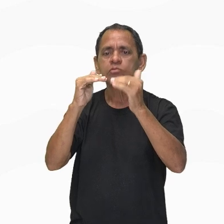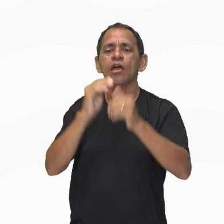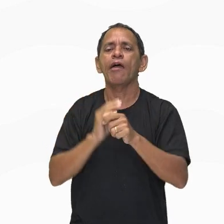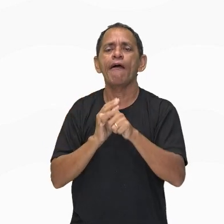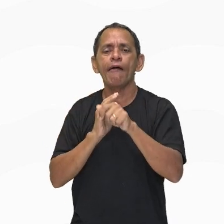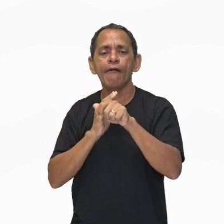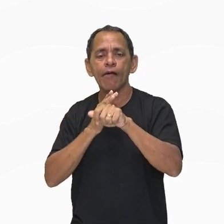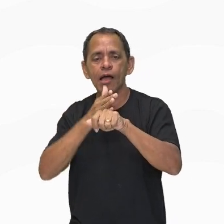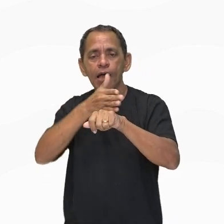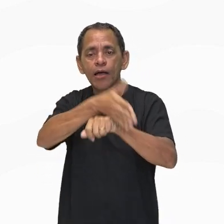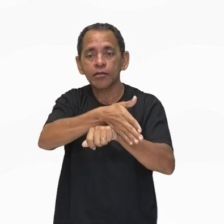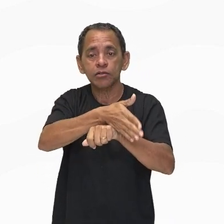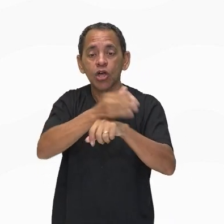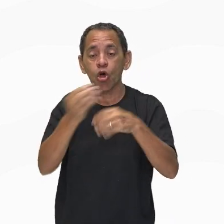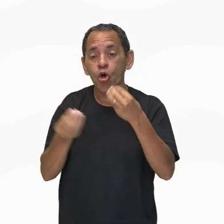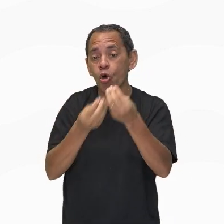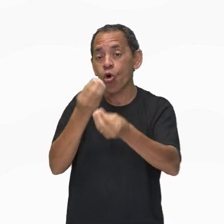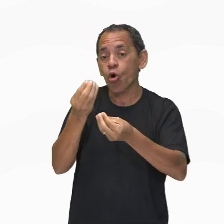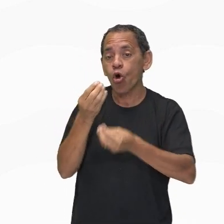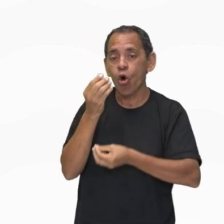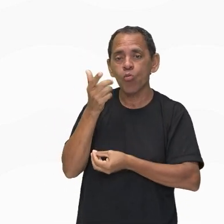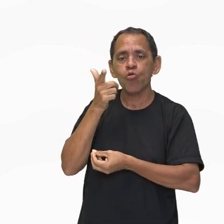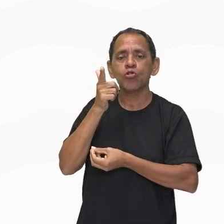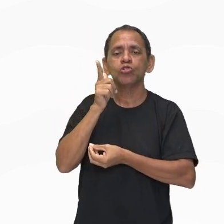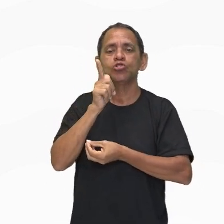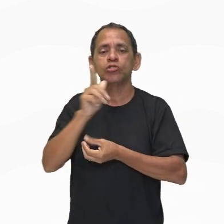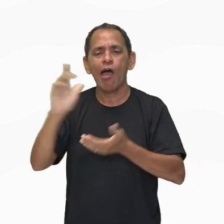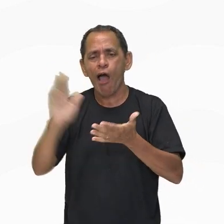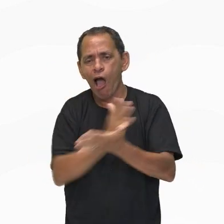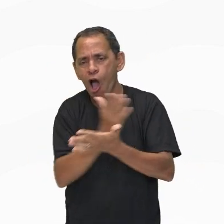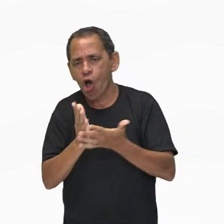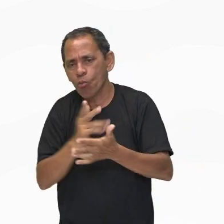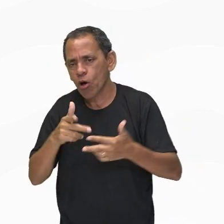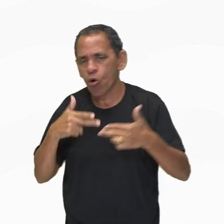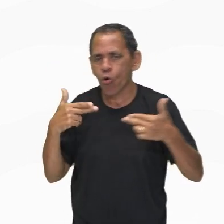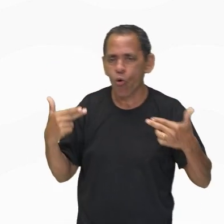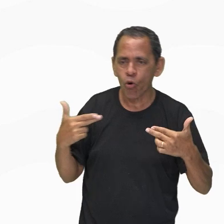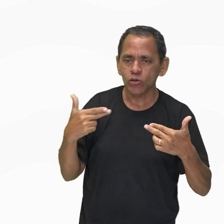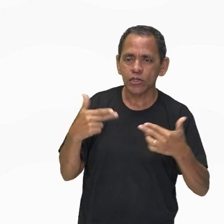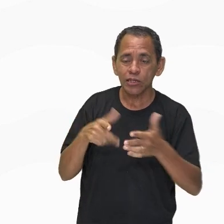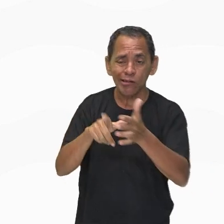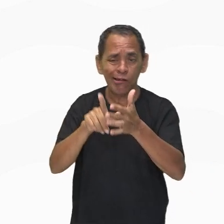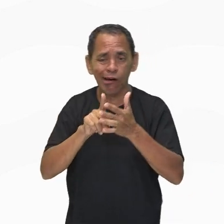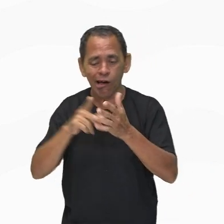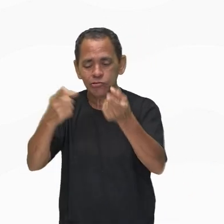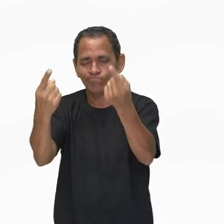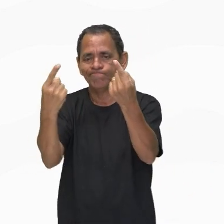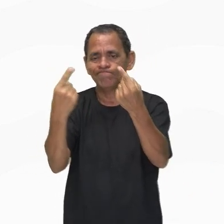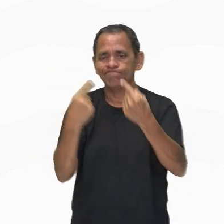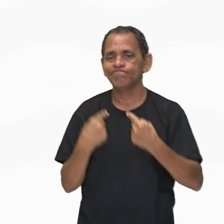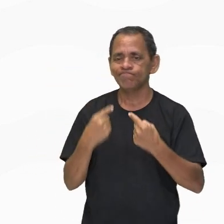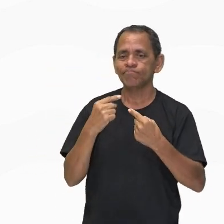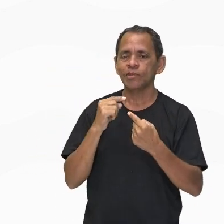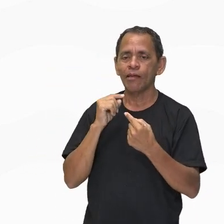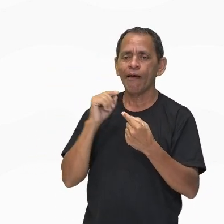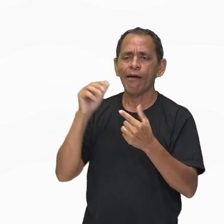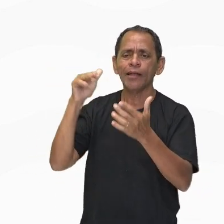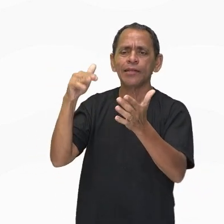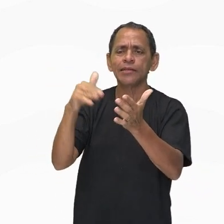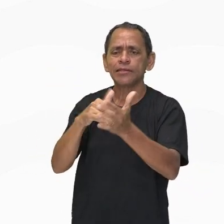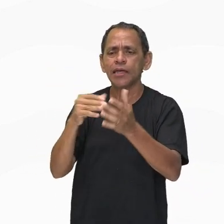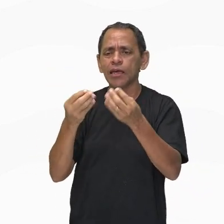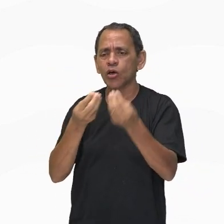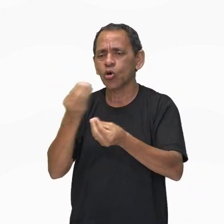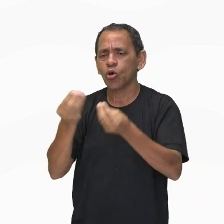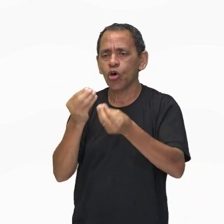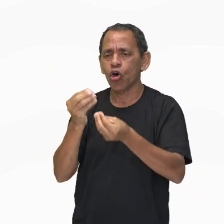superar algo que foi nos dado como desafio até alcançar a vitória. Então,